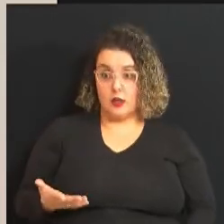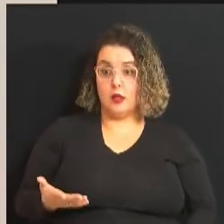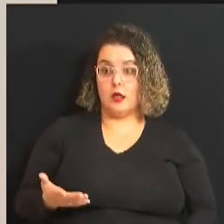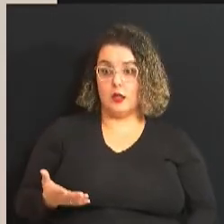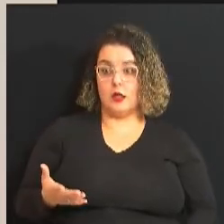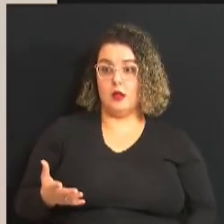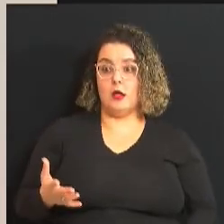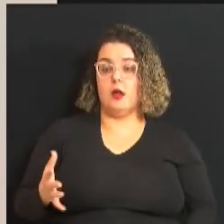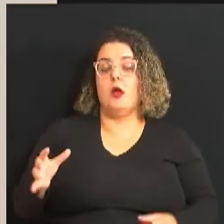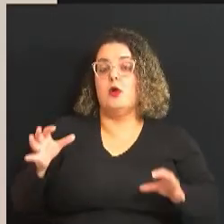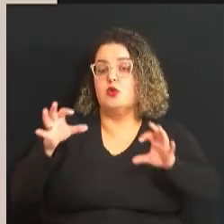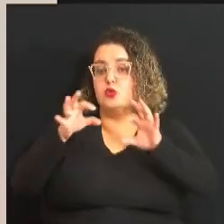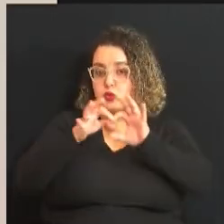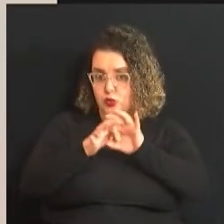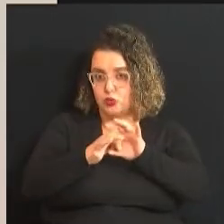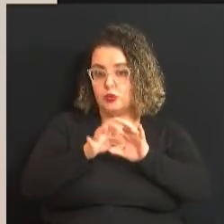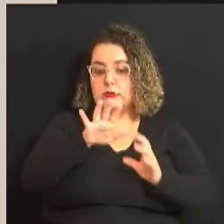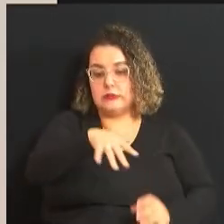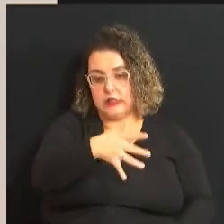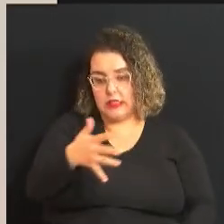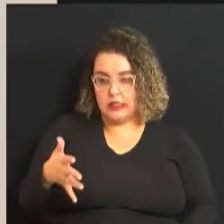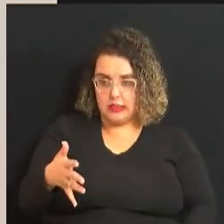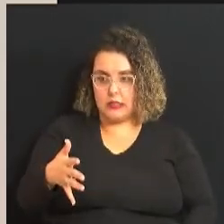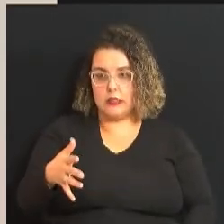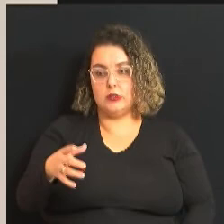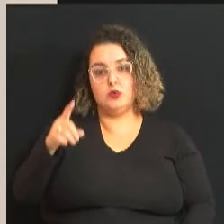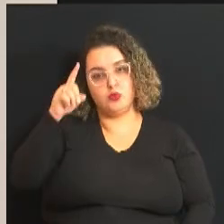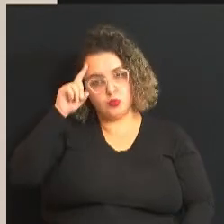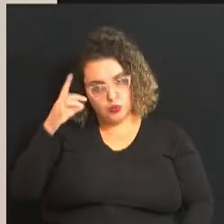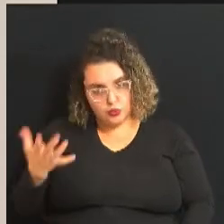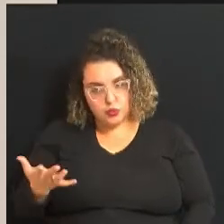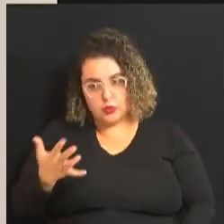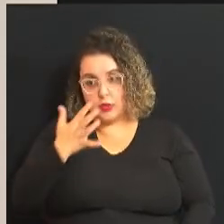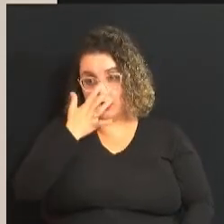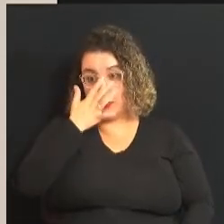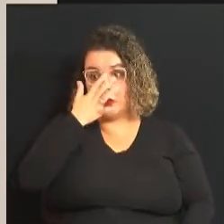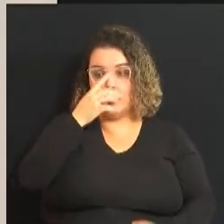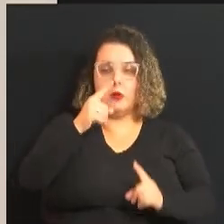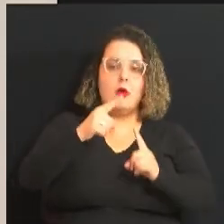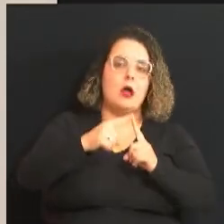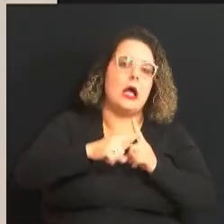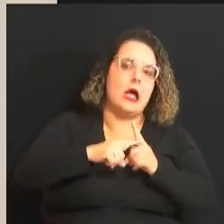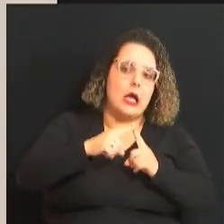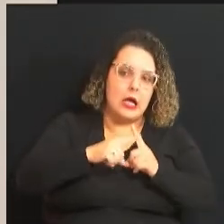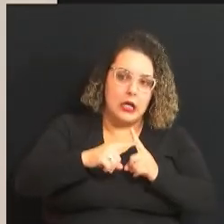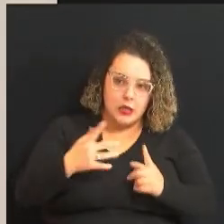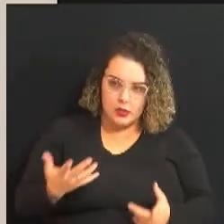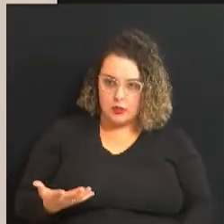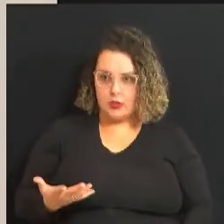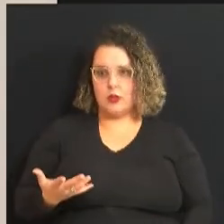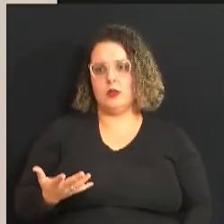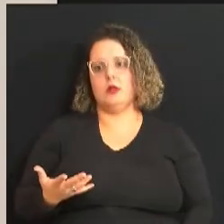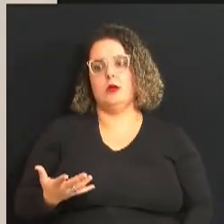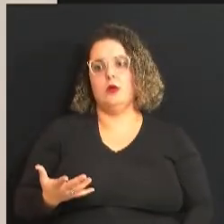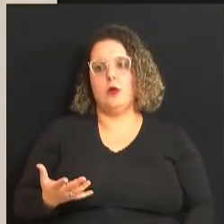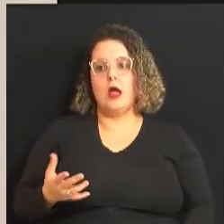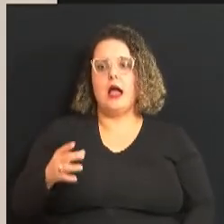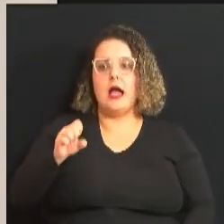associar com a tabelinha da data a temperatura corporal, o aspecto da